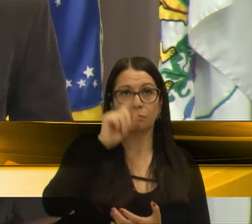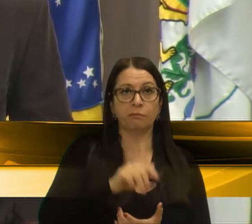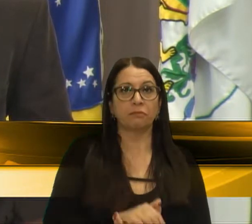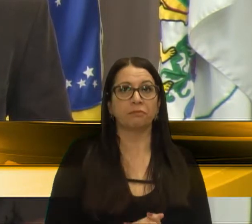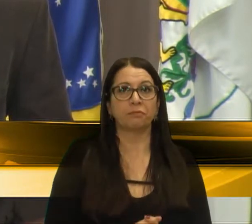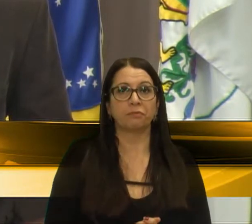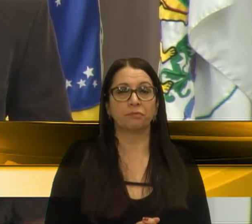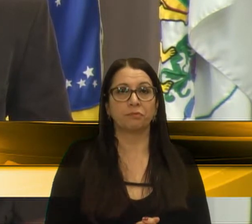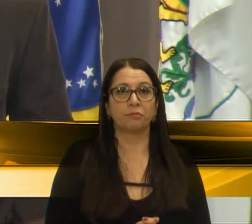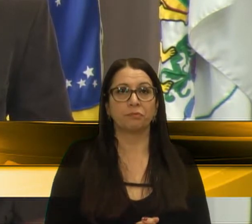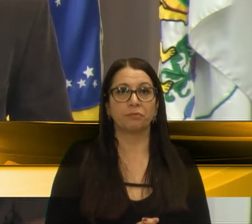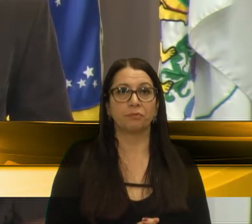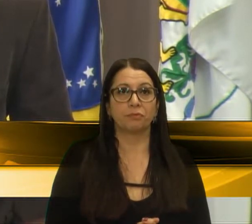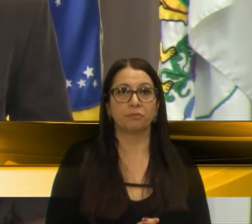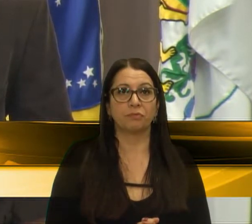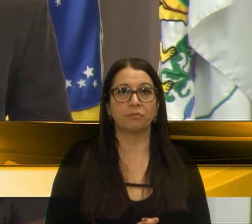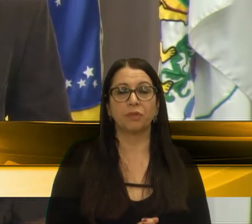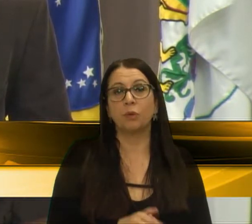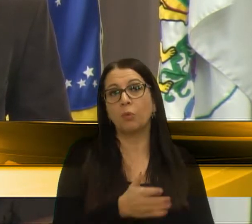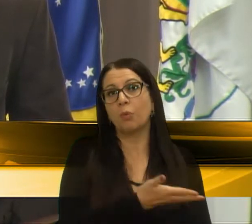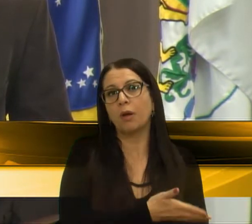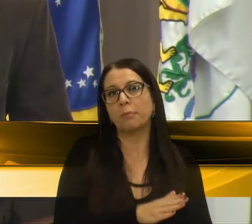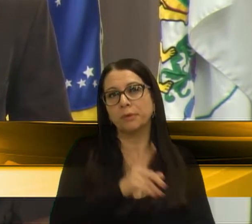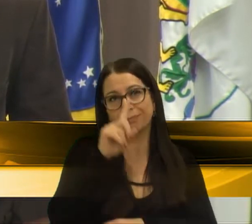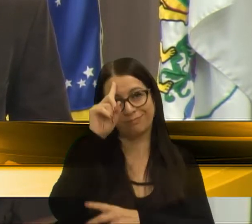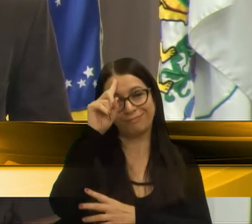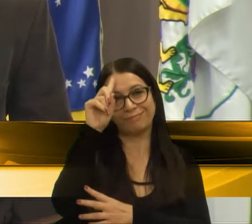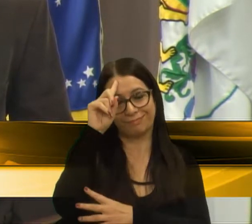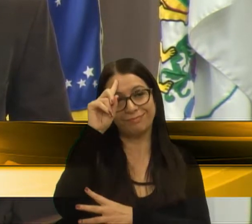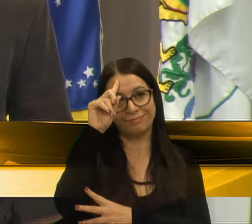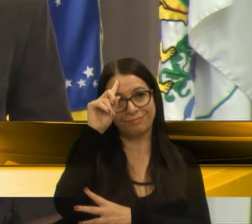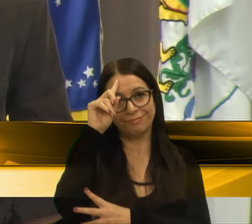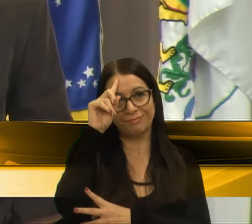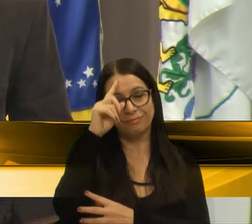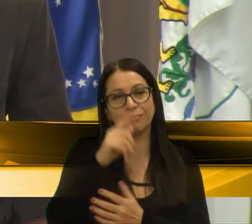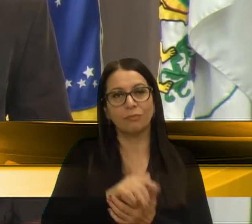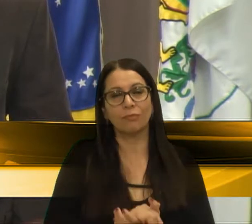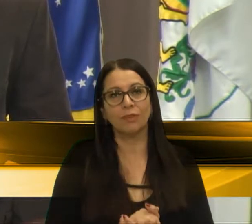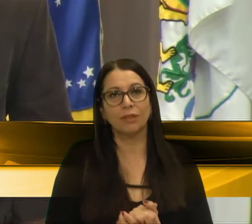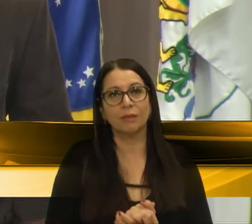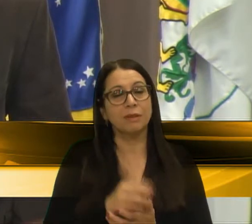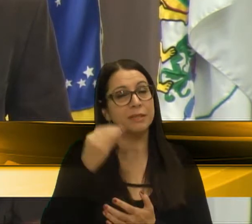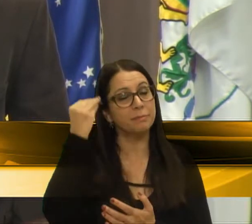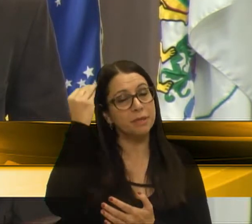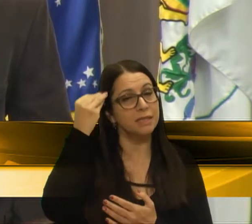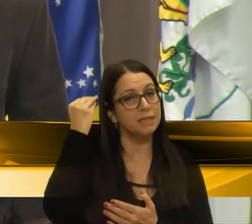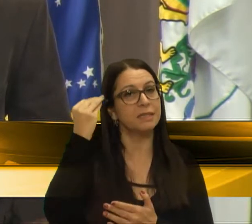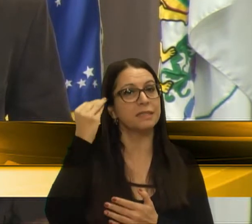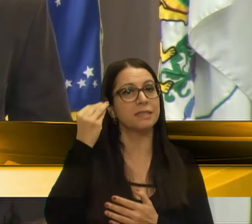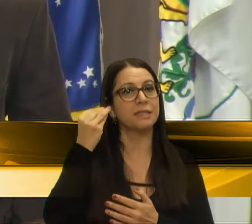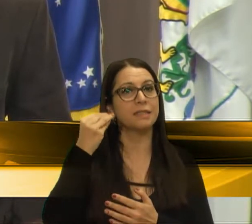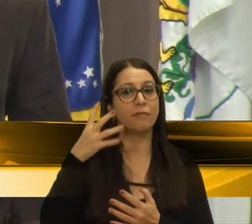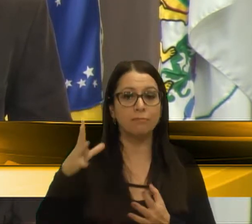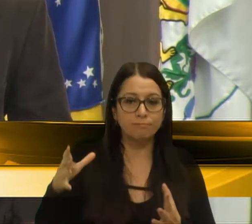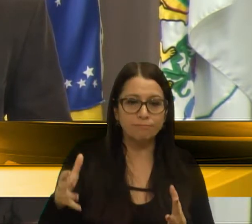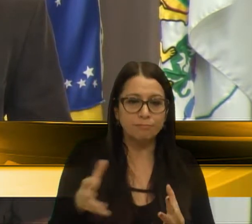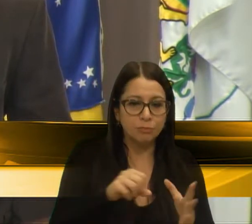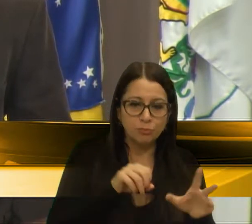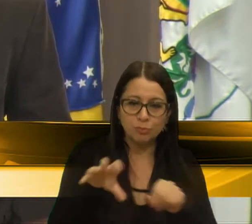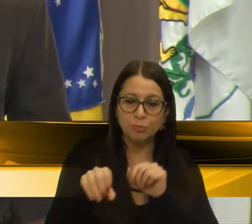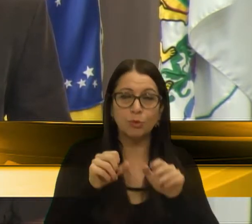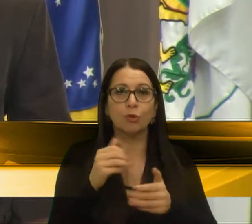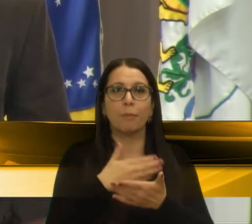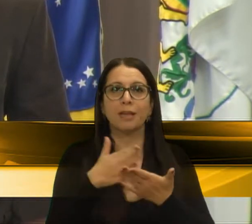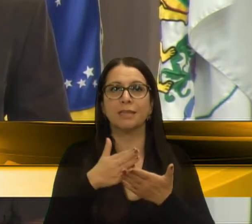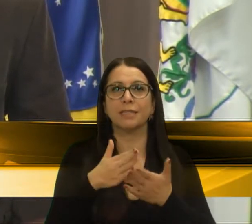é um hábito diário, mas a experiência que a gente foi adquirindo, a gente começa em casa,